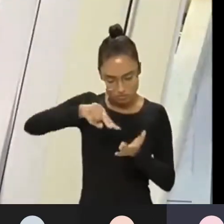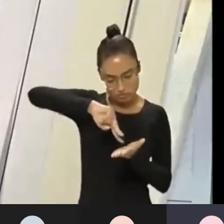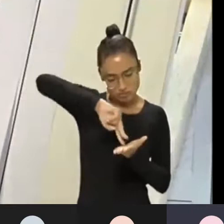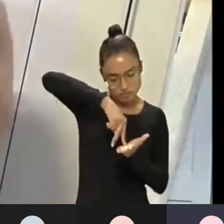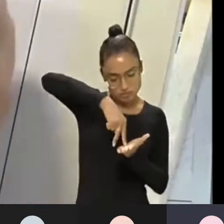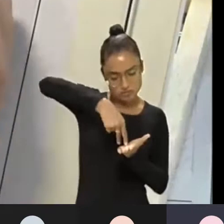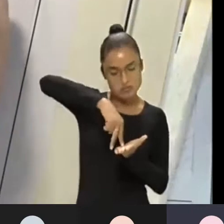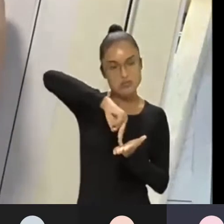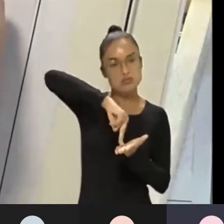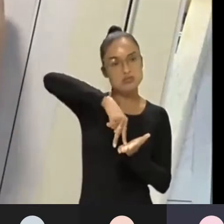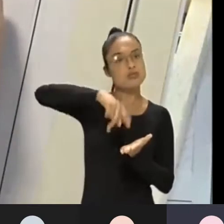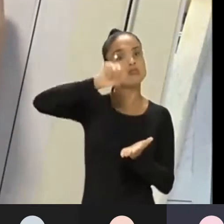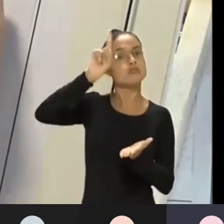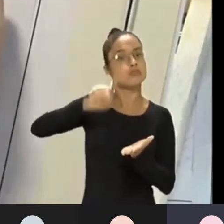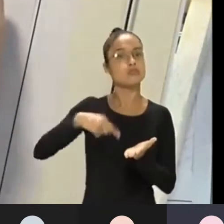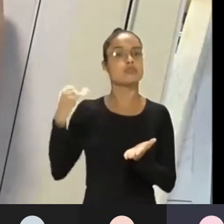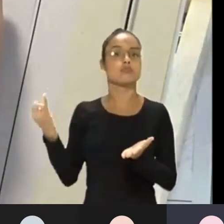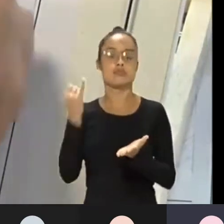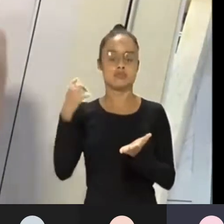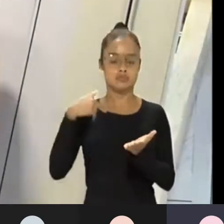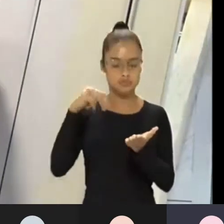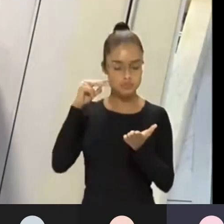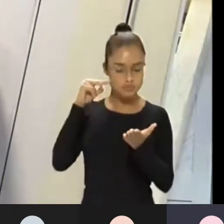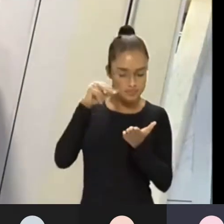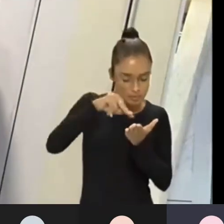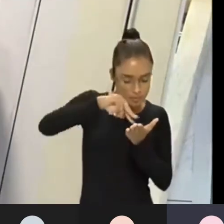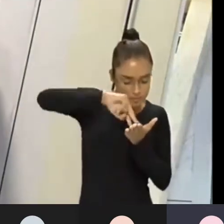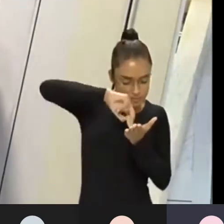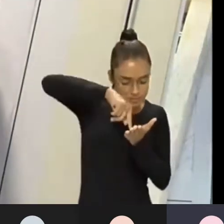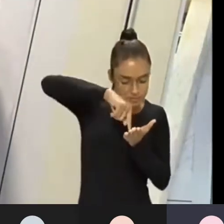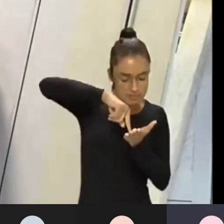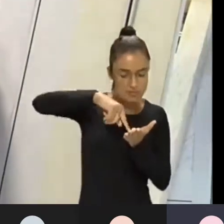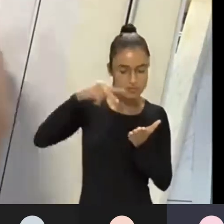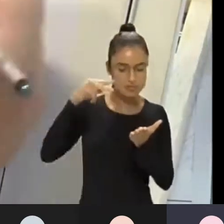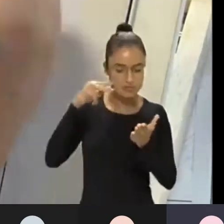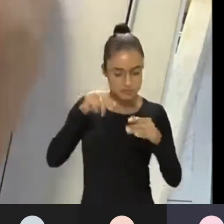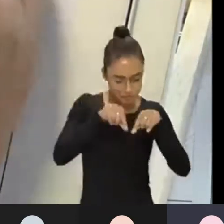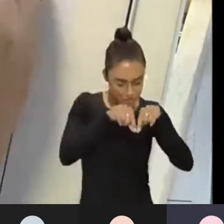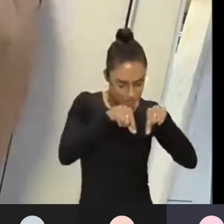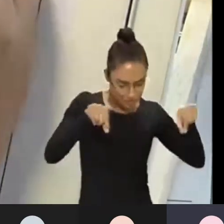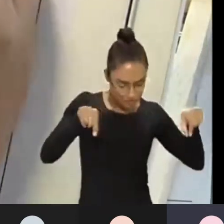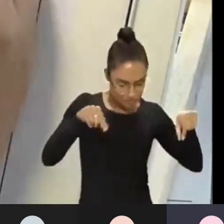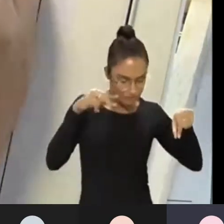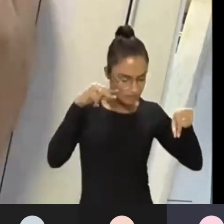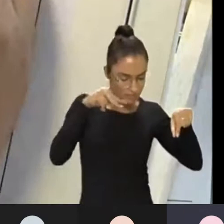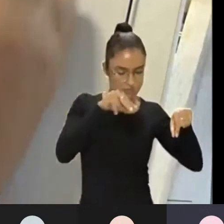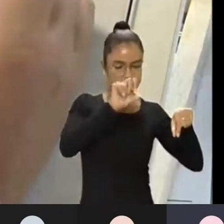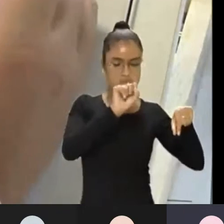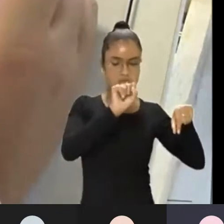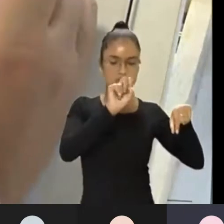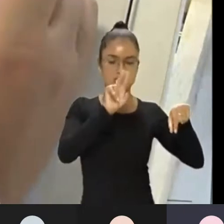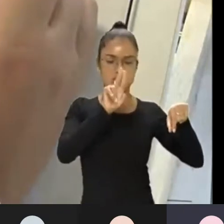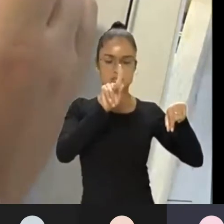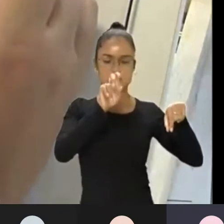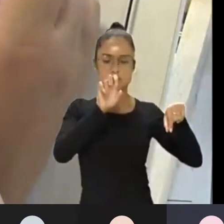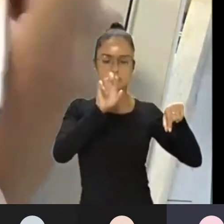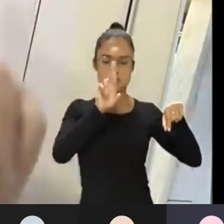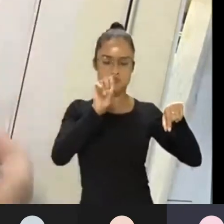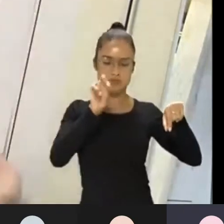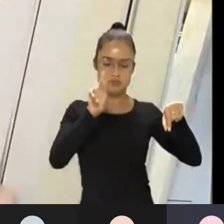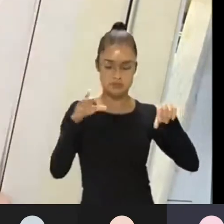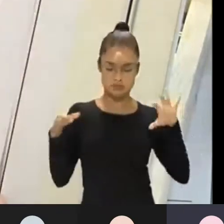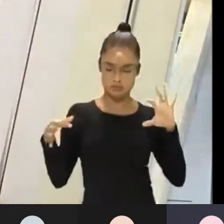projeções. O importante é que esse vértice aqui da vista superior esteja associado com as medidas aqui, ó, da vista